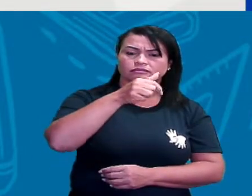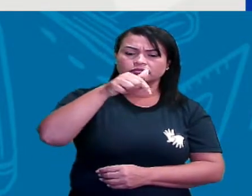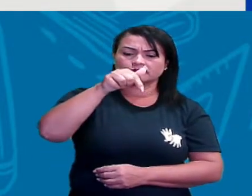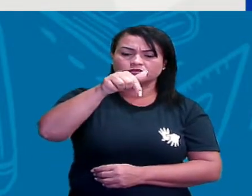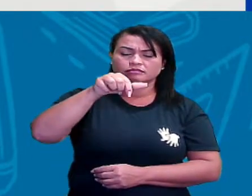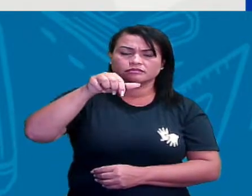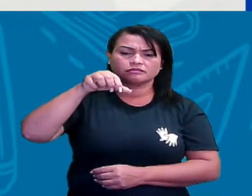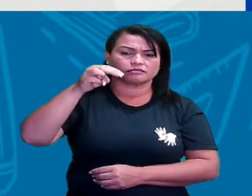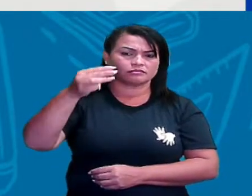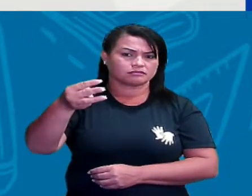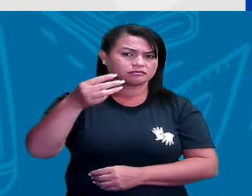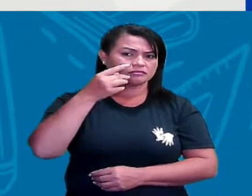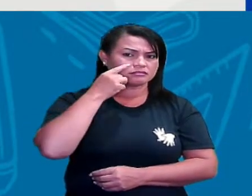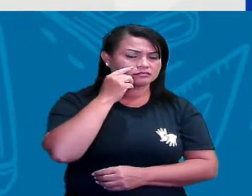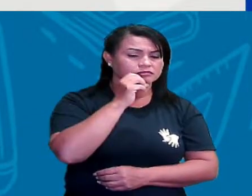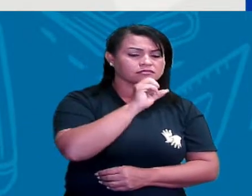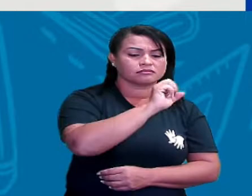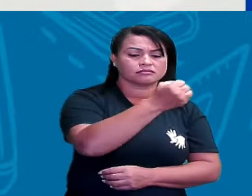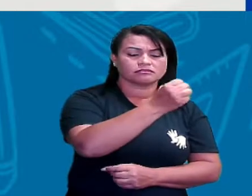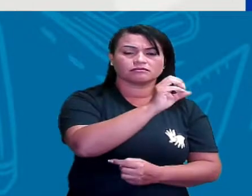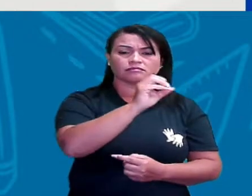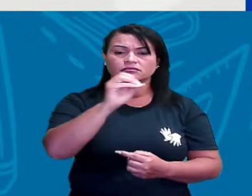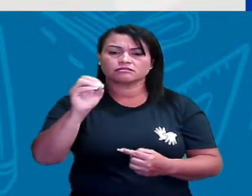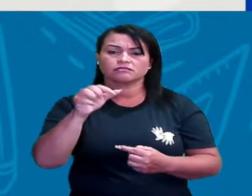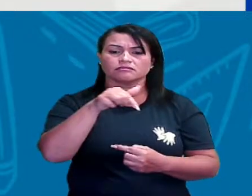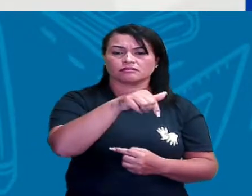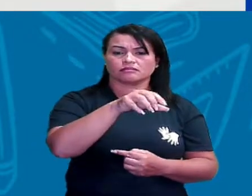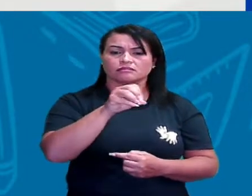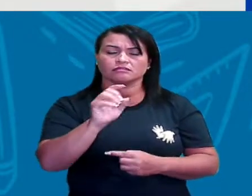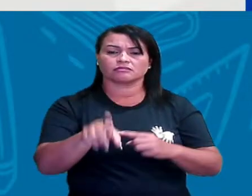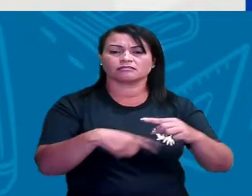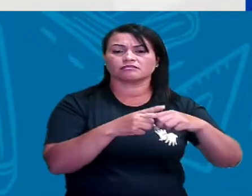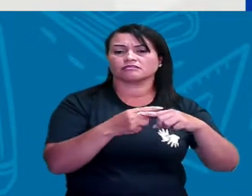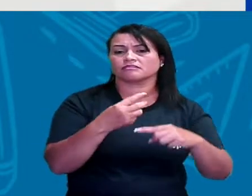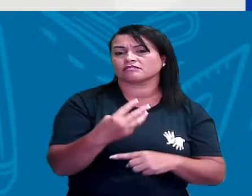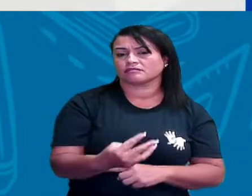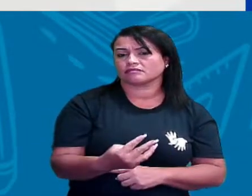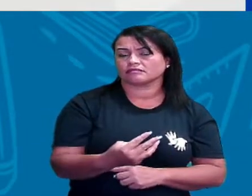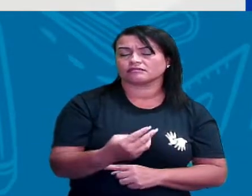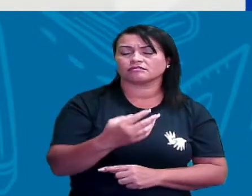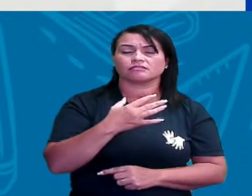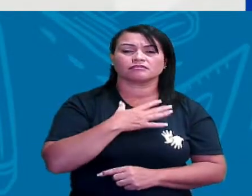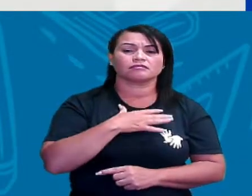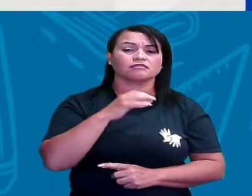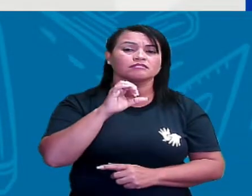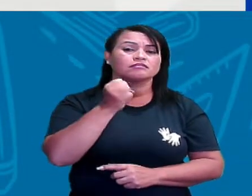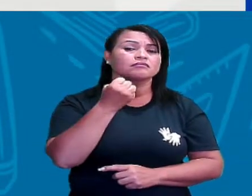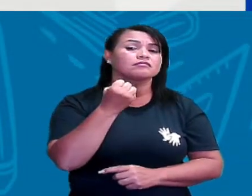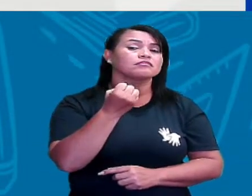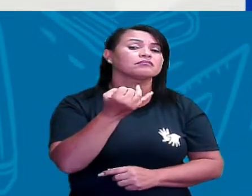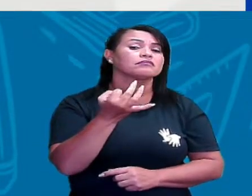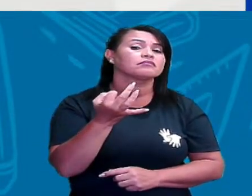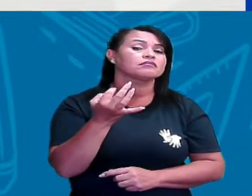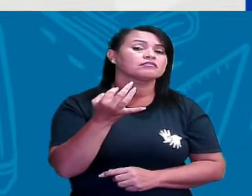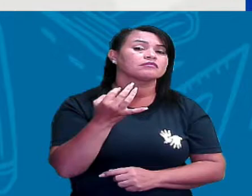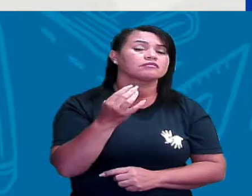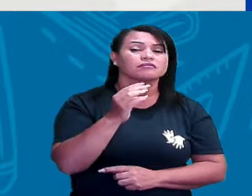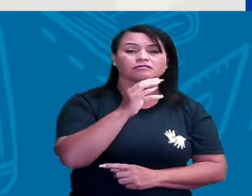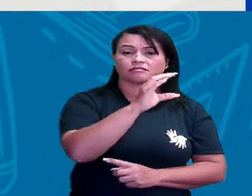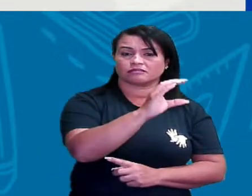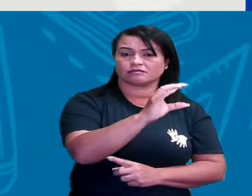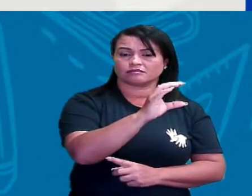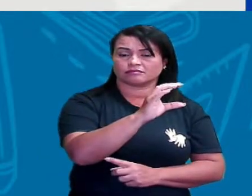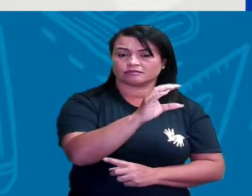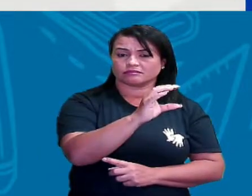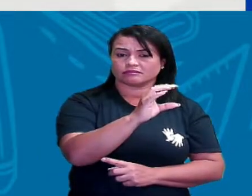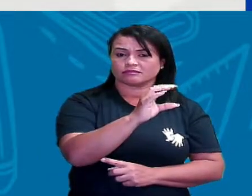873, então, o 800 mais 70 mais 3. O meu 8, ele está representado em que casa? Na casa das